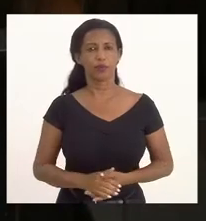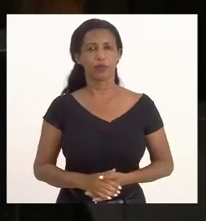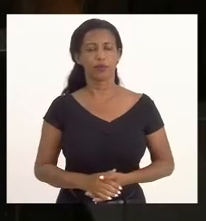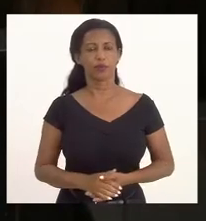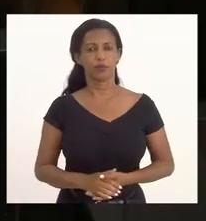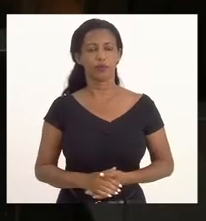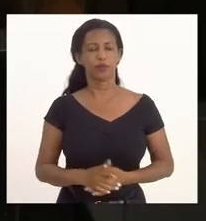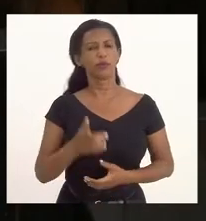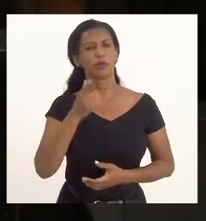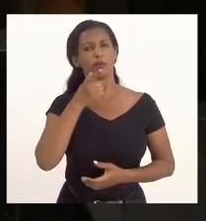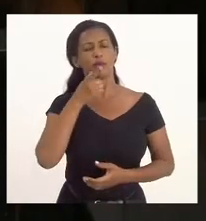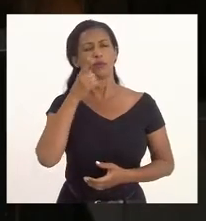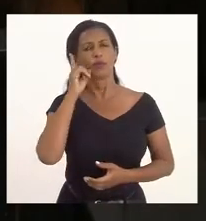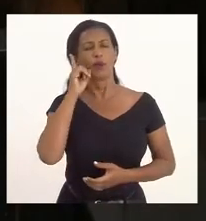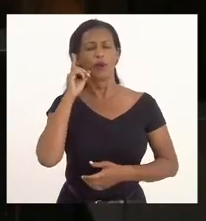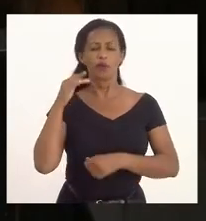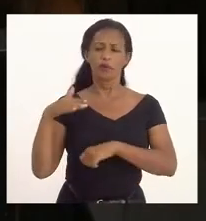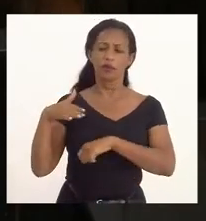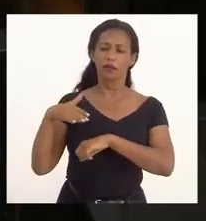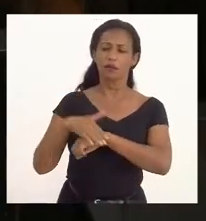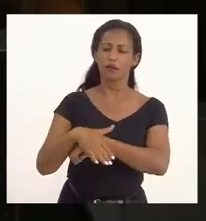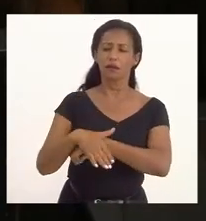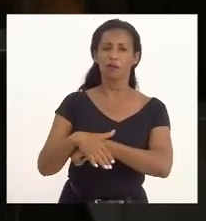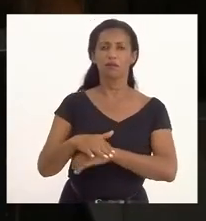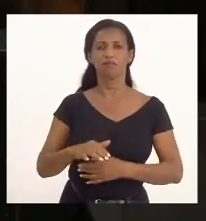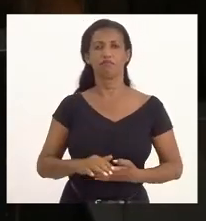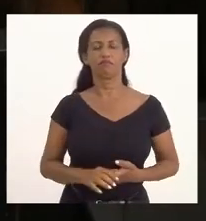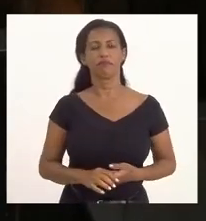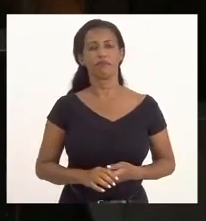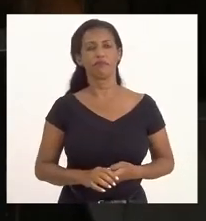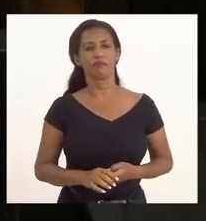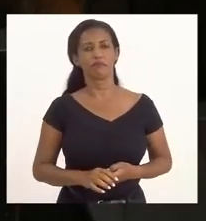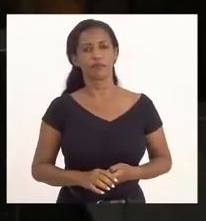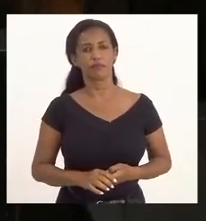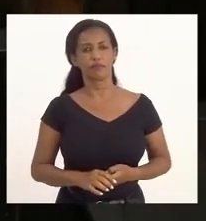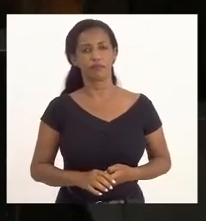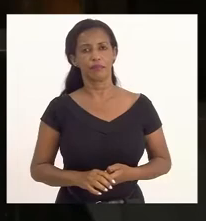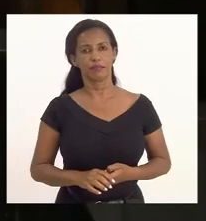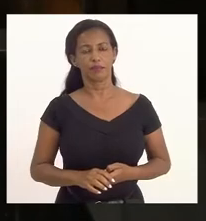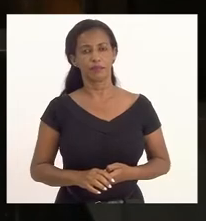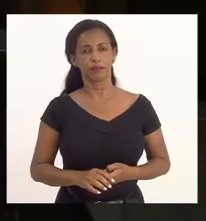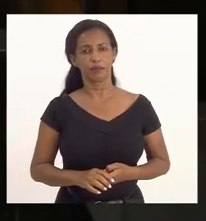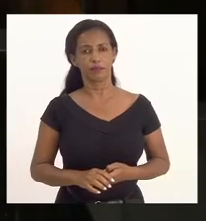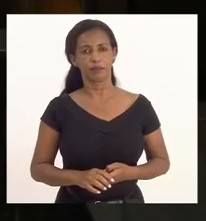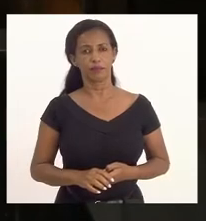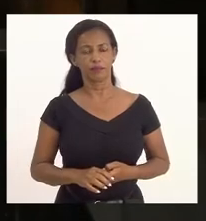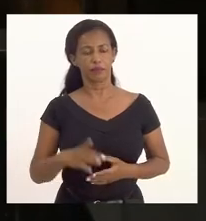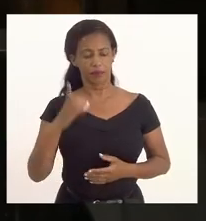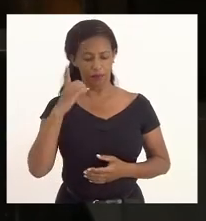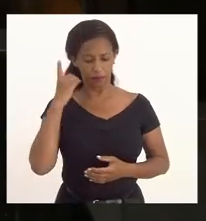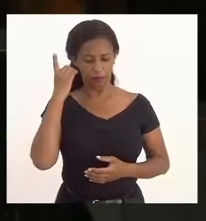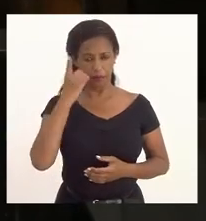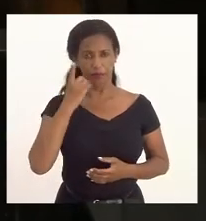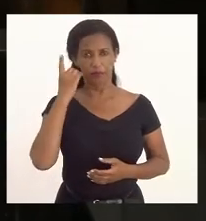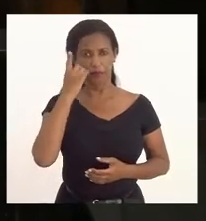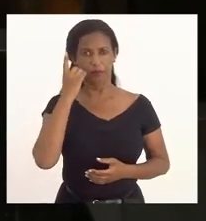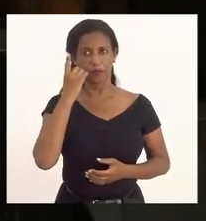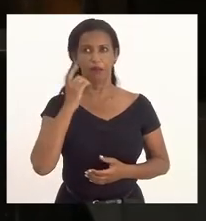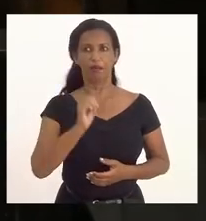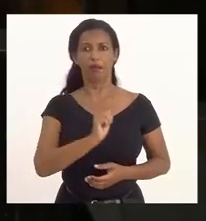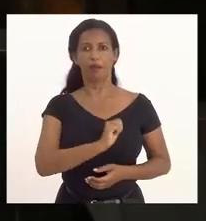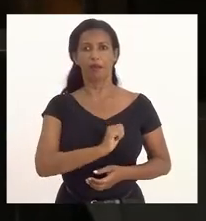Na noite de ontem, senhora presidente, o deputado